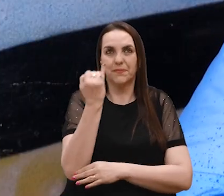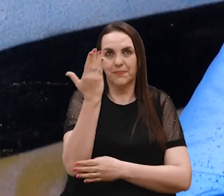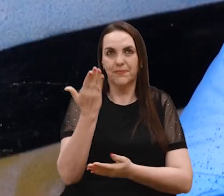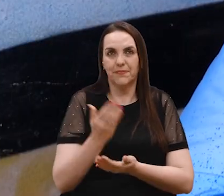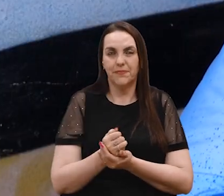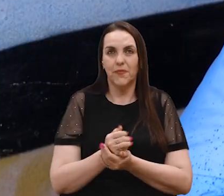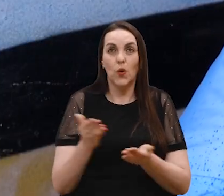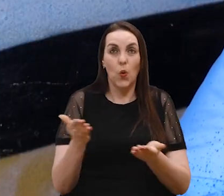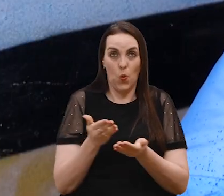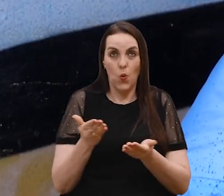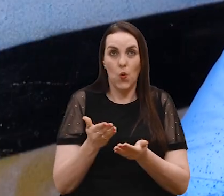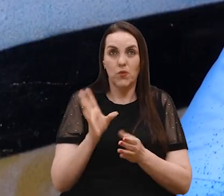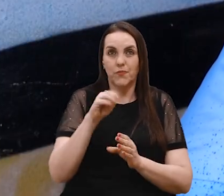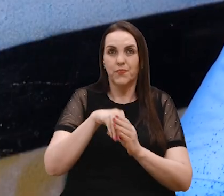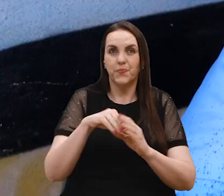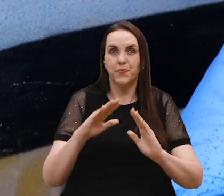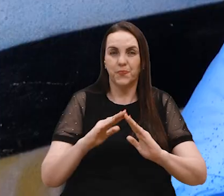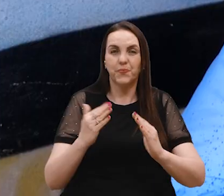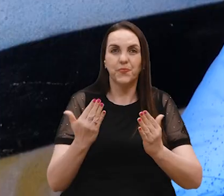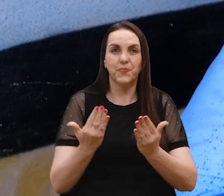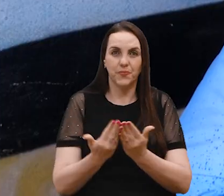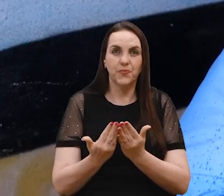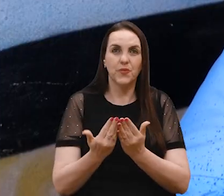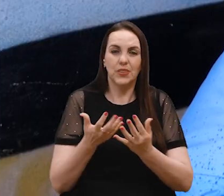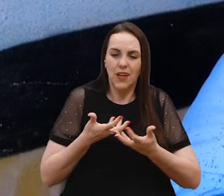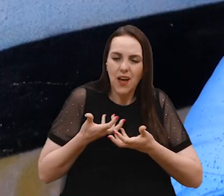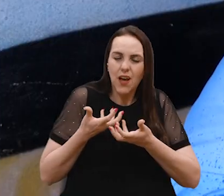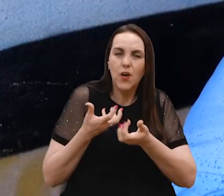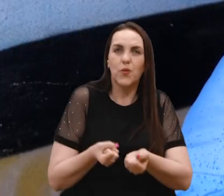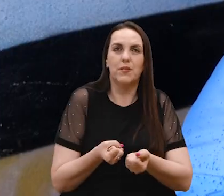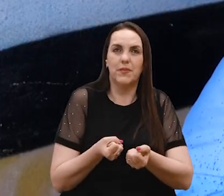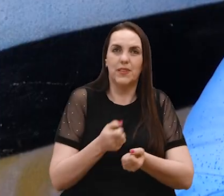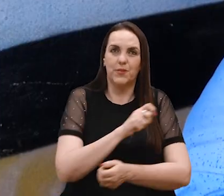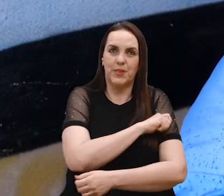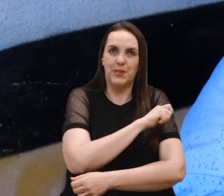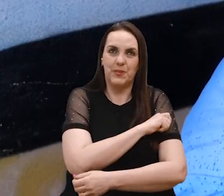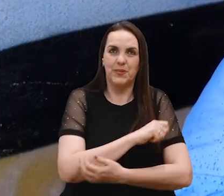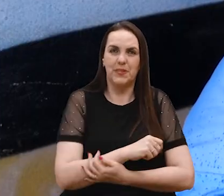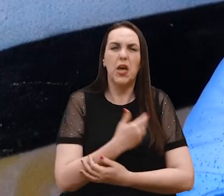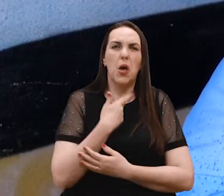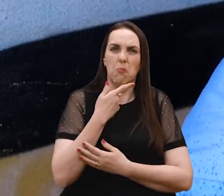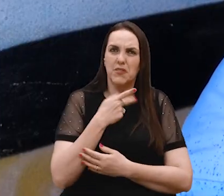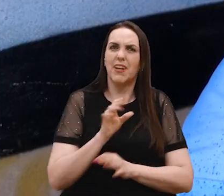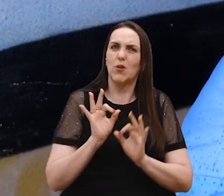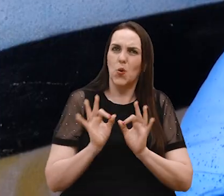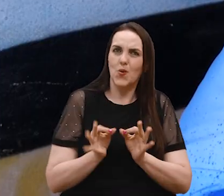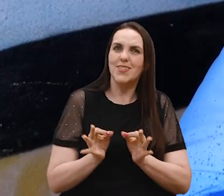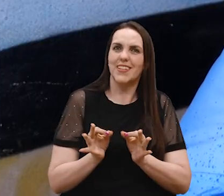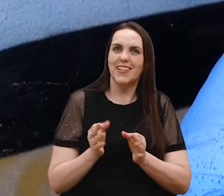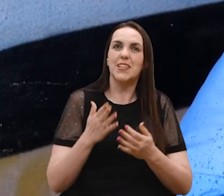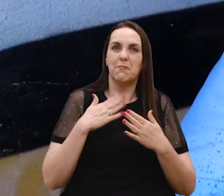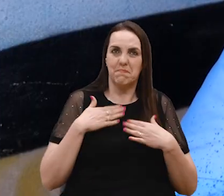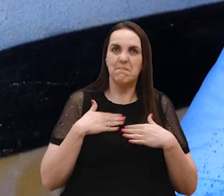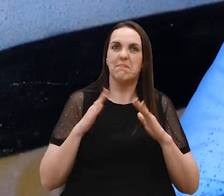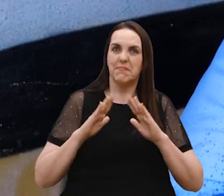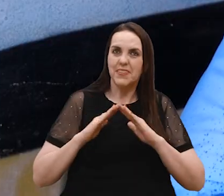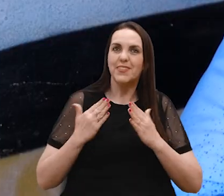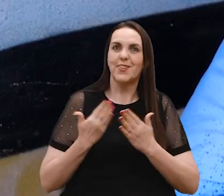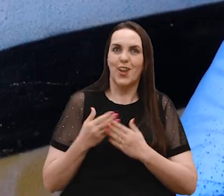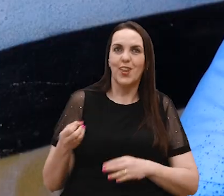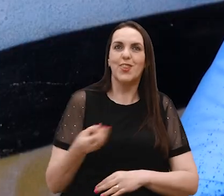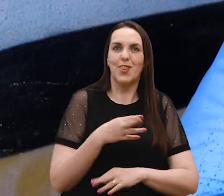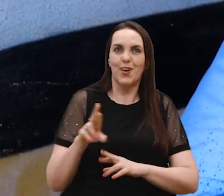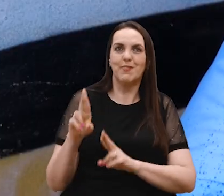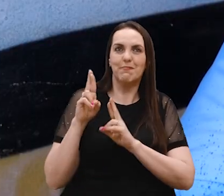importante. Hoje, dentro de uma escola, é tu acolher o estudante. E eu posso dizer com certeza que a minha escola,